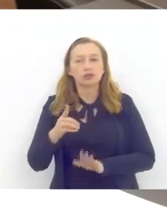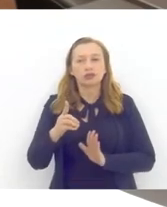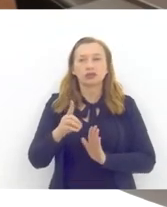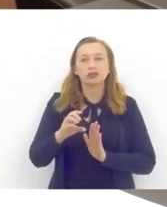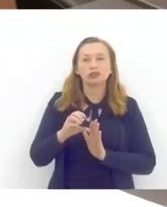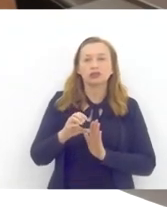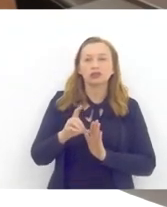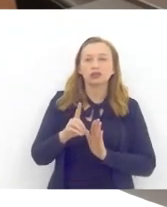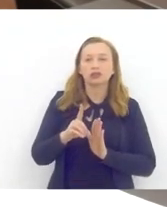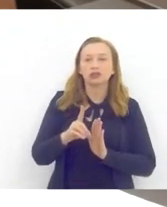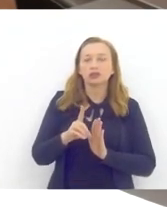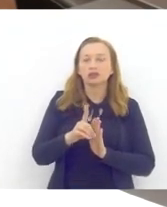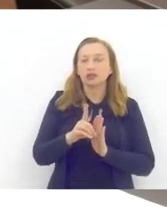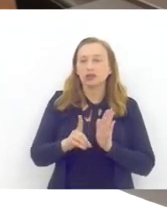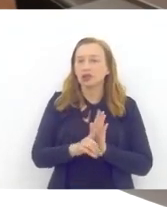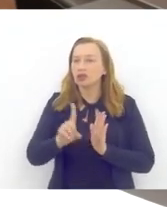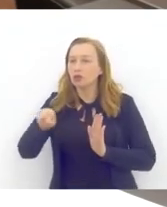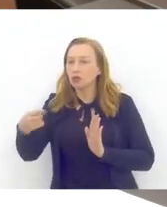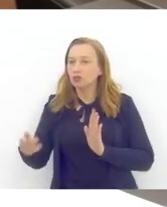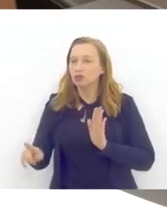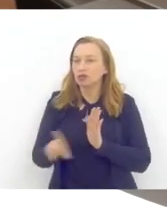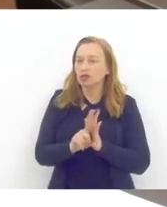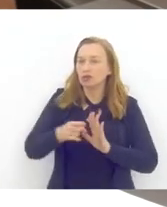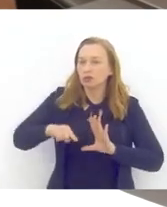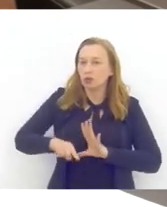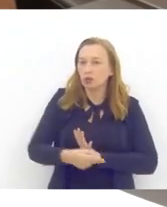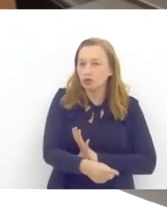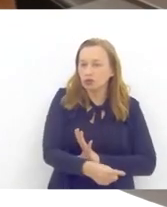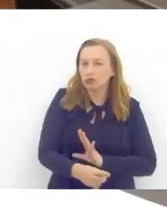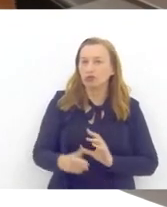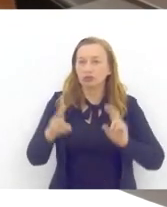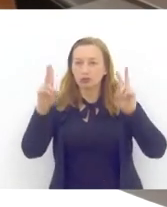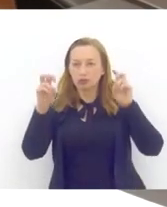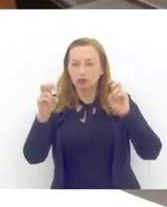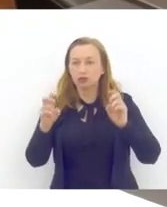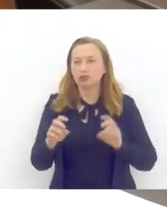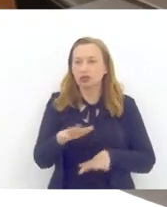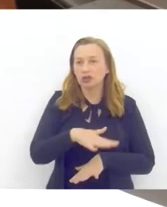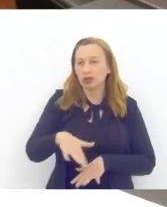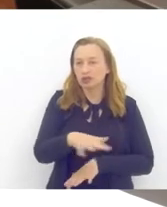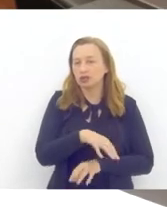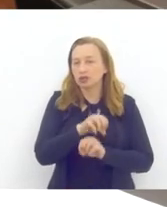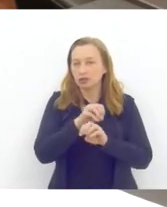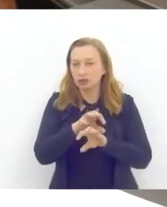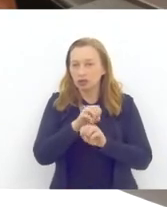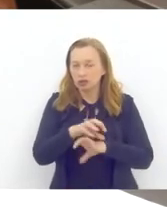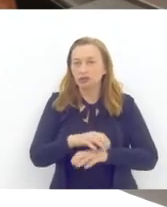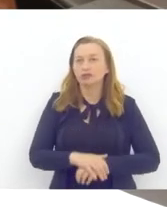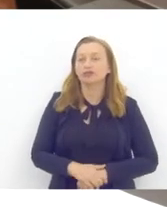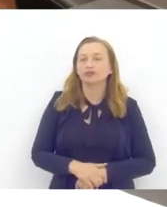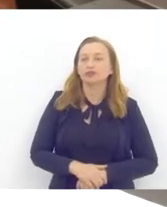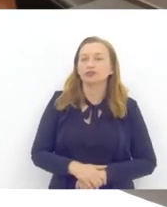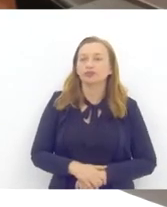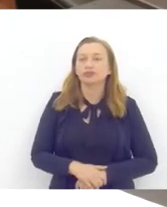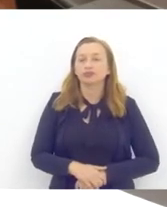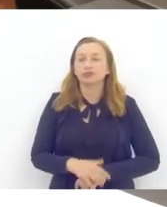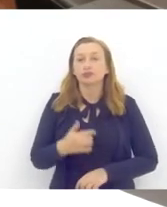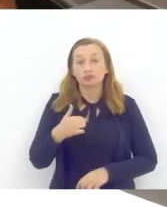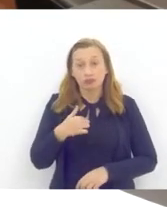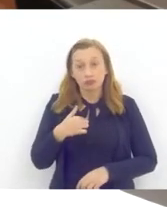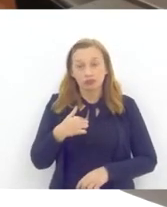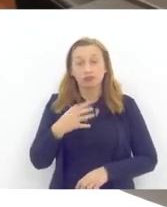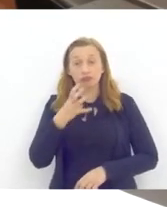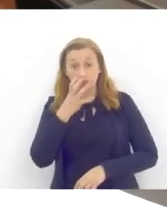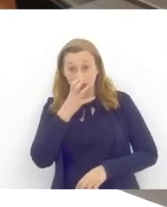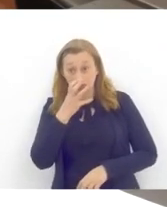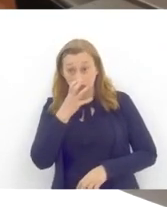vai entrar mais a fundo na questão dos critérios de educação. dizer que eu fiquei muito bem